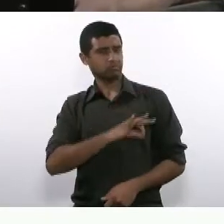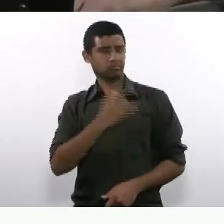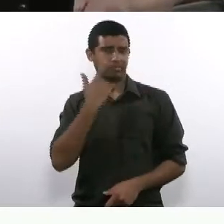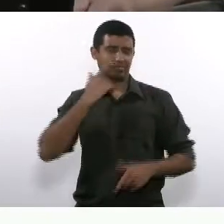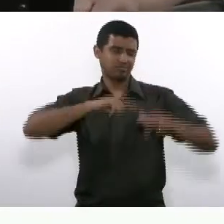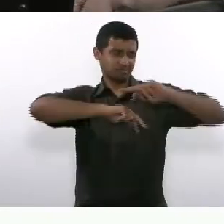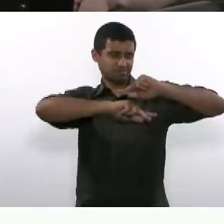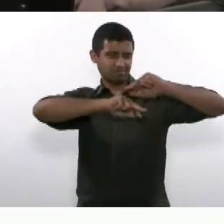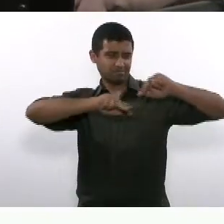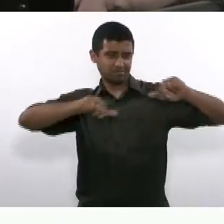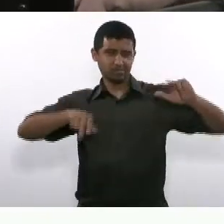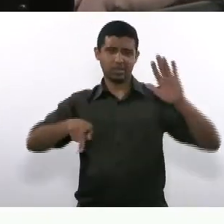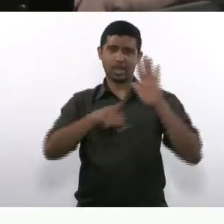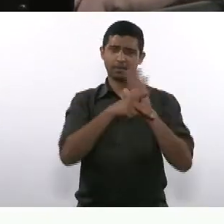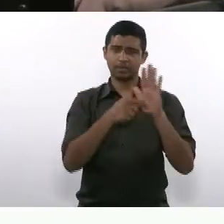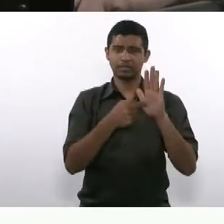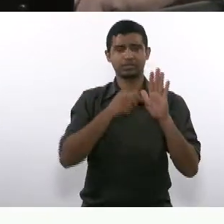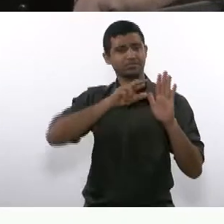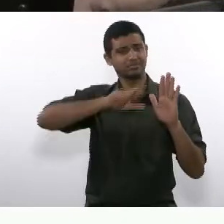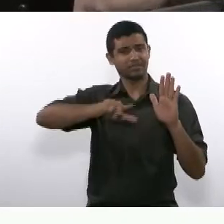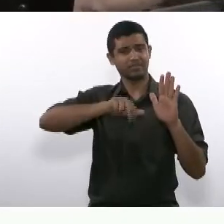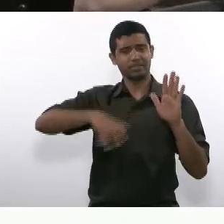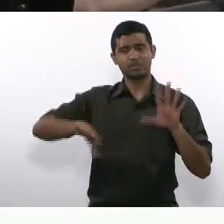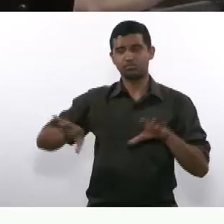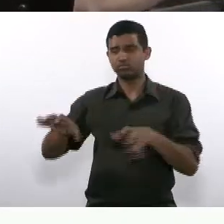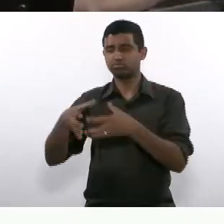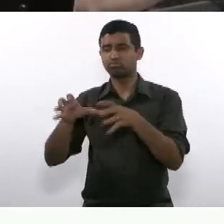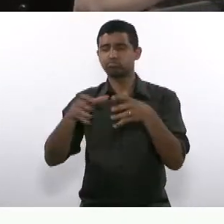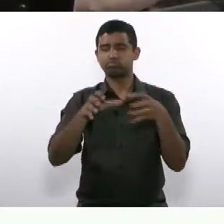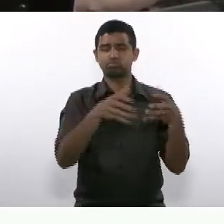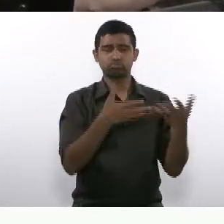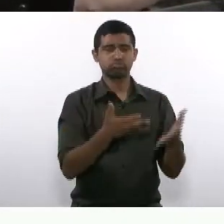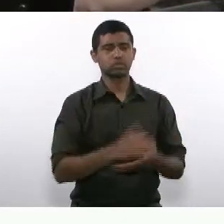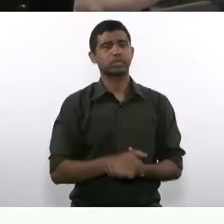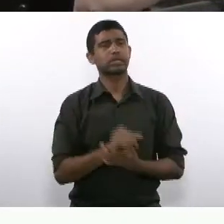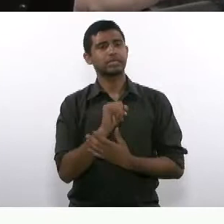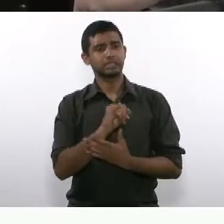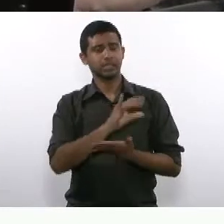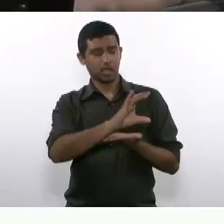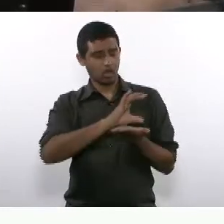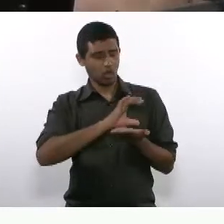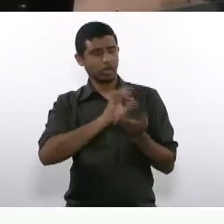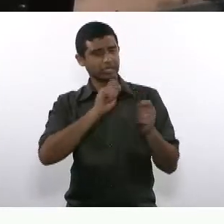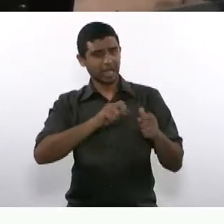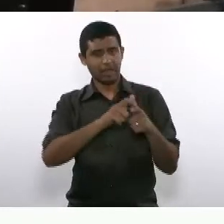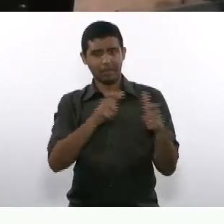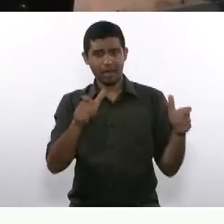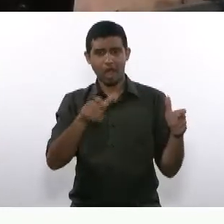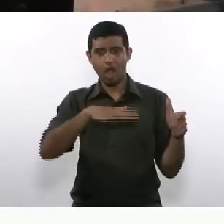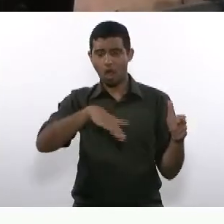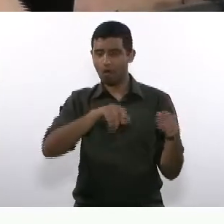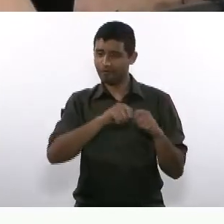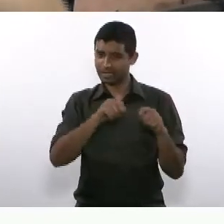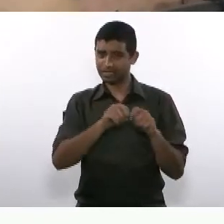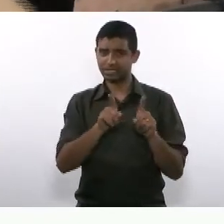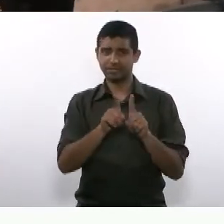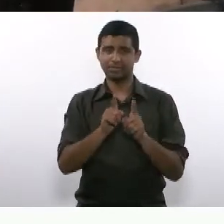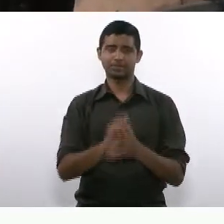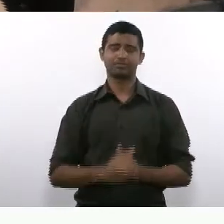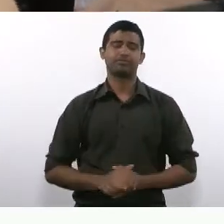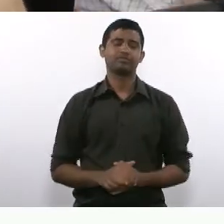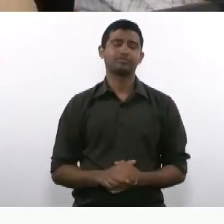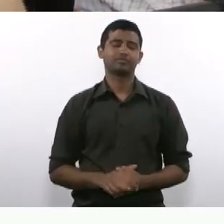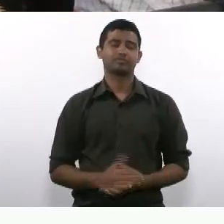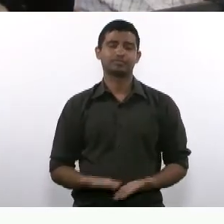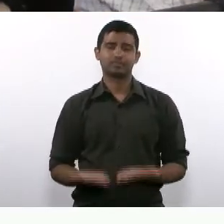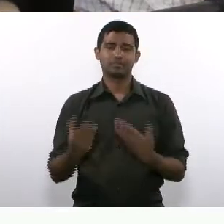de projetos para os mais diferentes públicos em que a gente, tendo recursos, a gente amplia ou até realiza eles. Vou